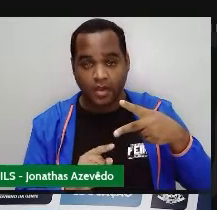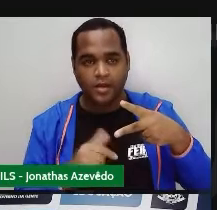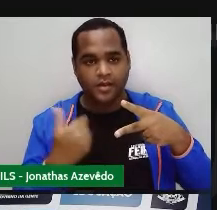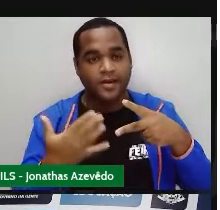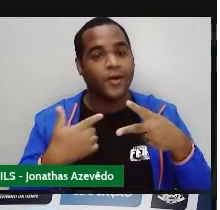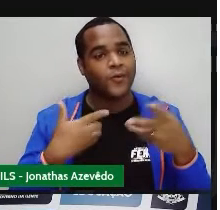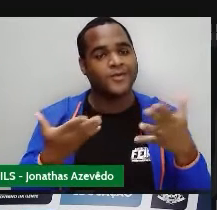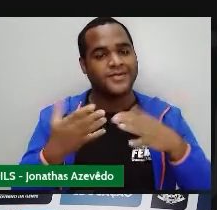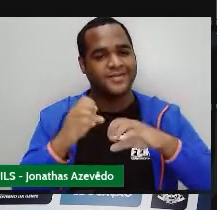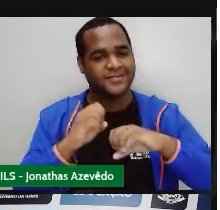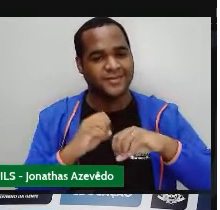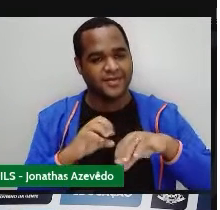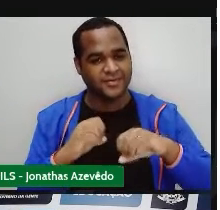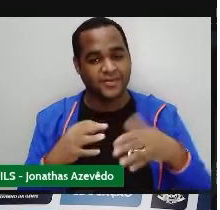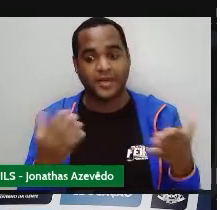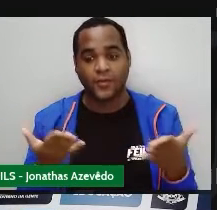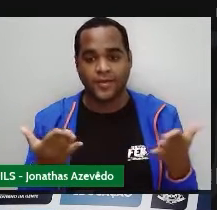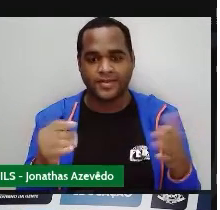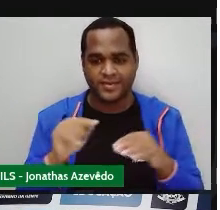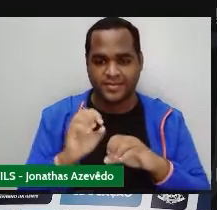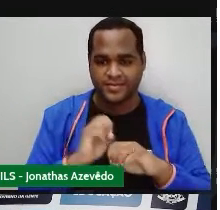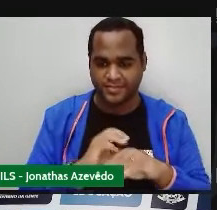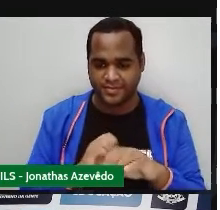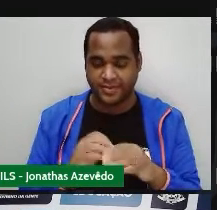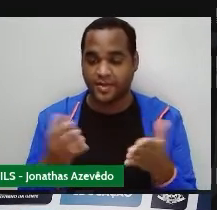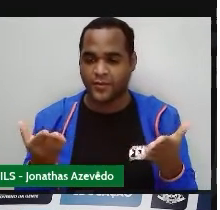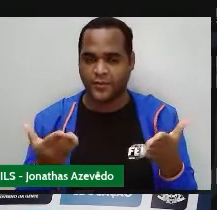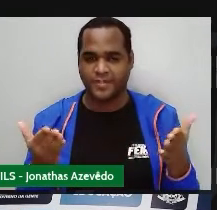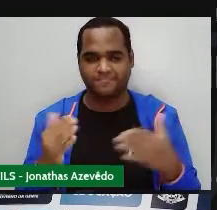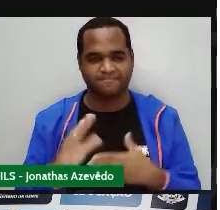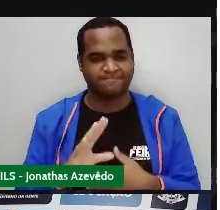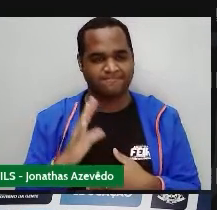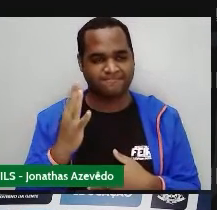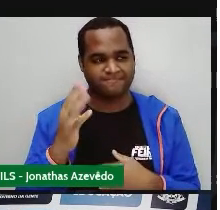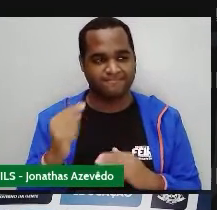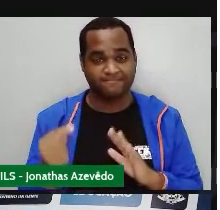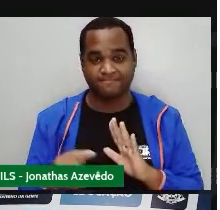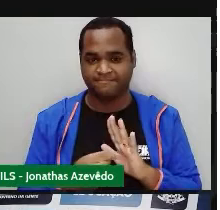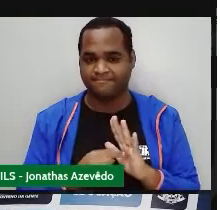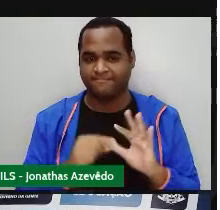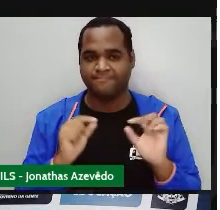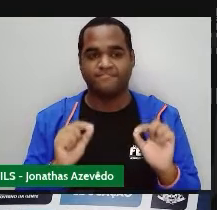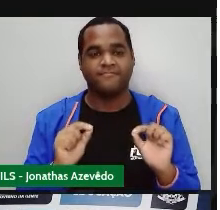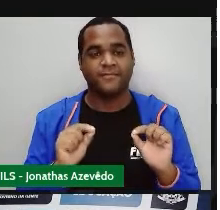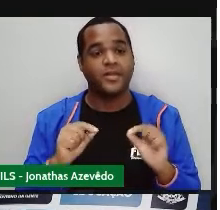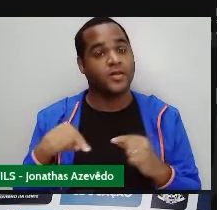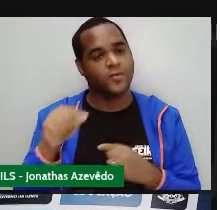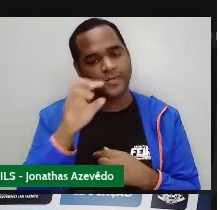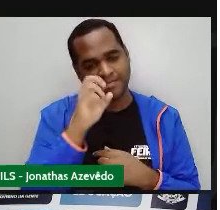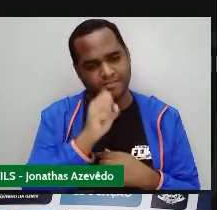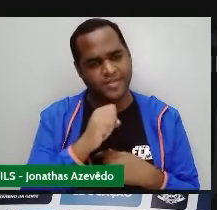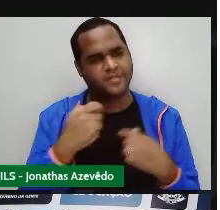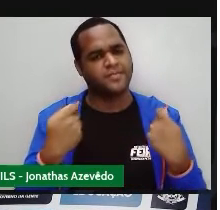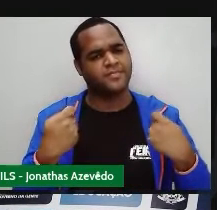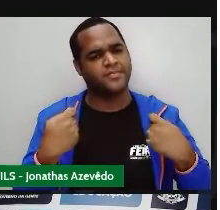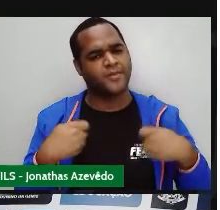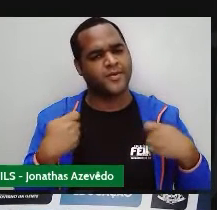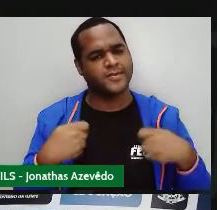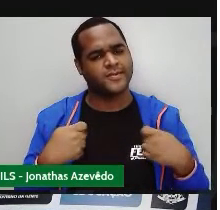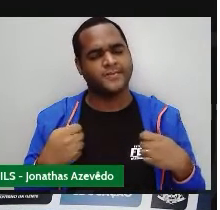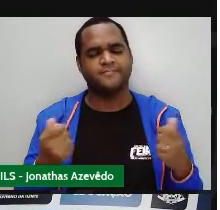aula de agora esta aula vai acontecer com esse objetivo da gente aprender é